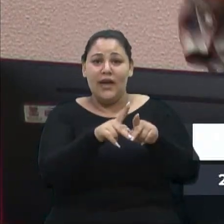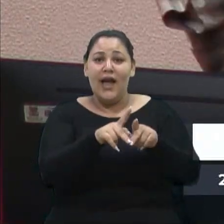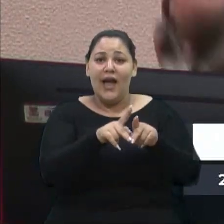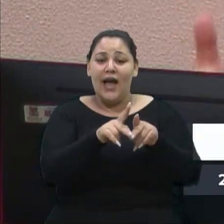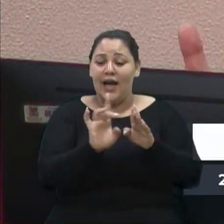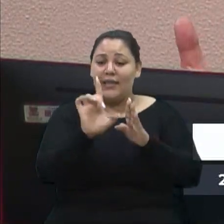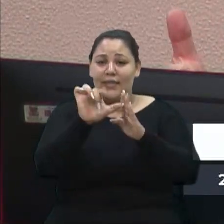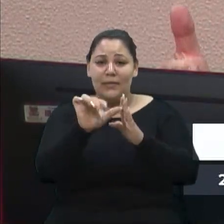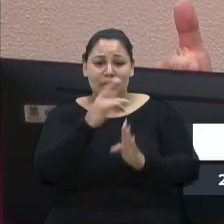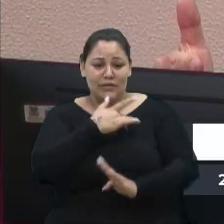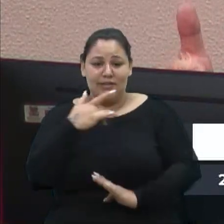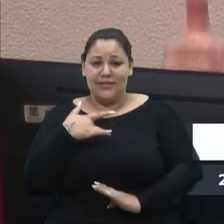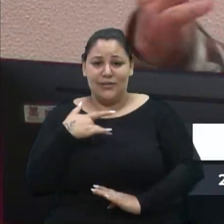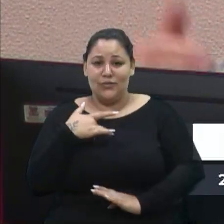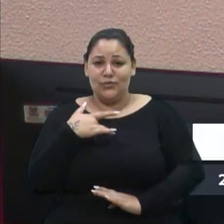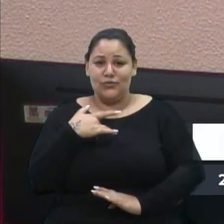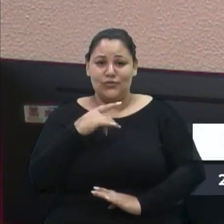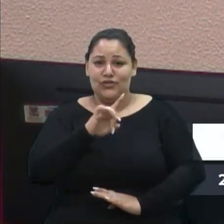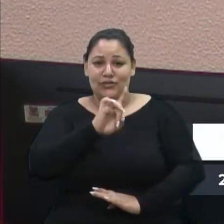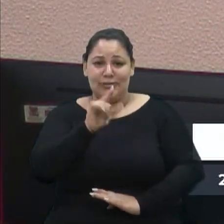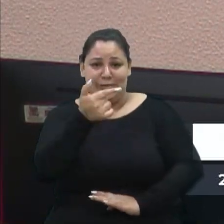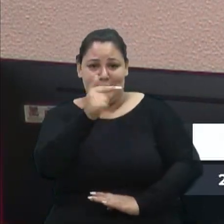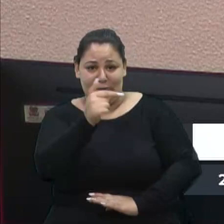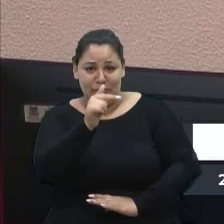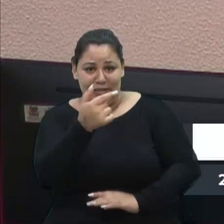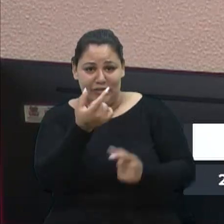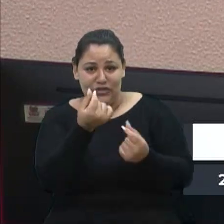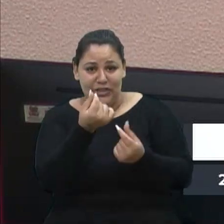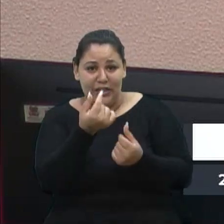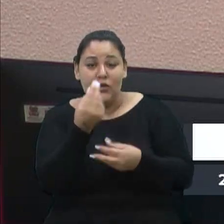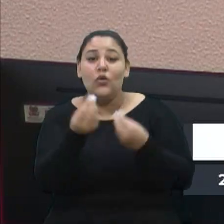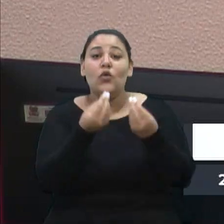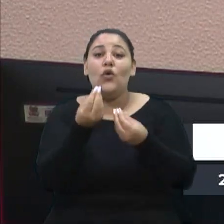por redução de gastos, aí como é que fica quem não pode pagar?